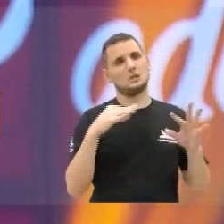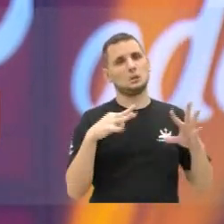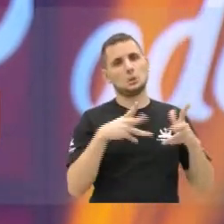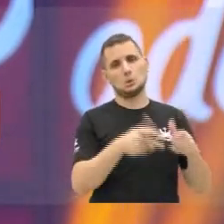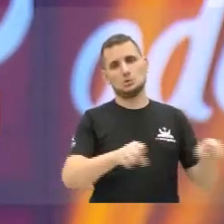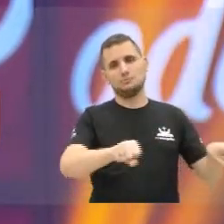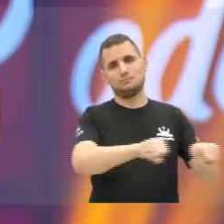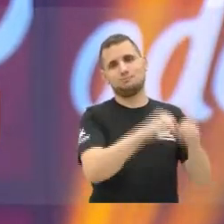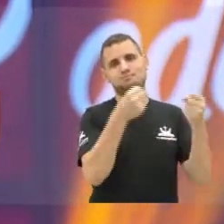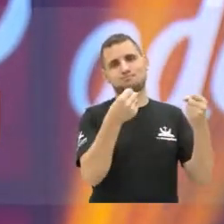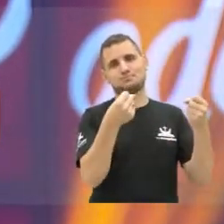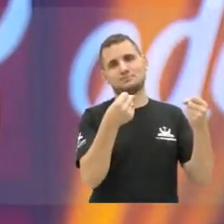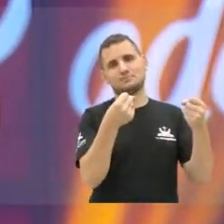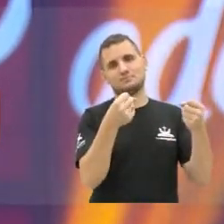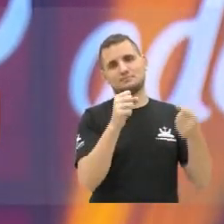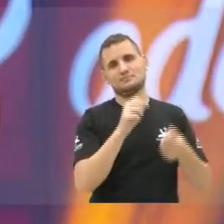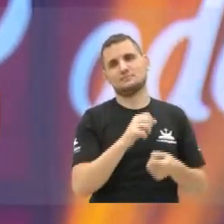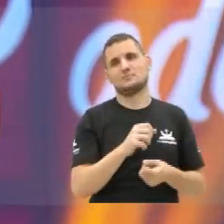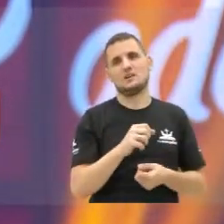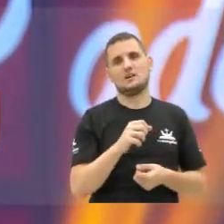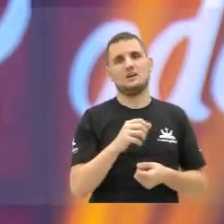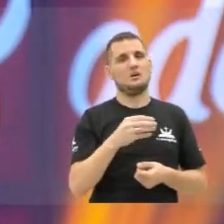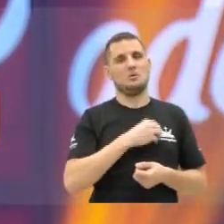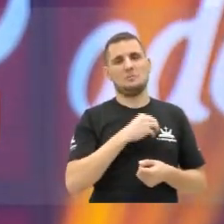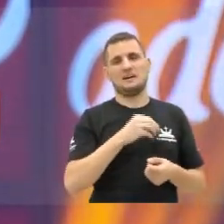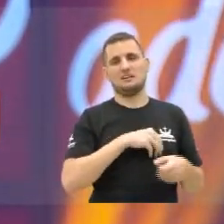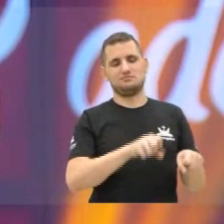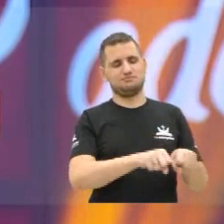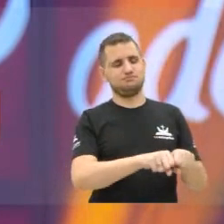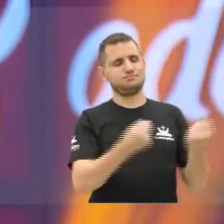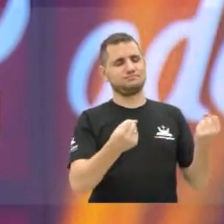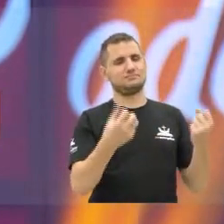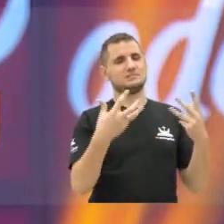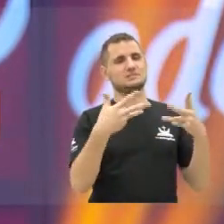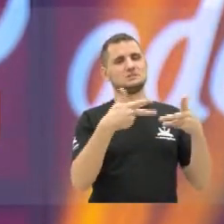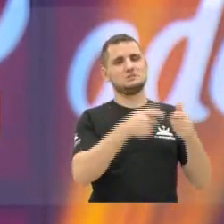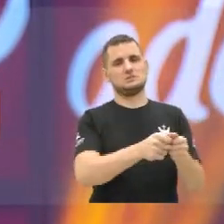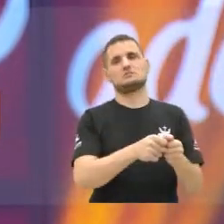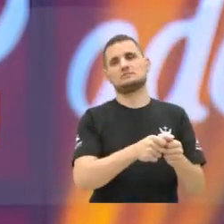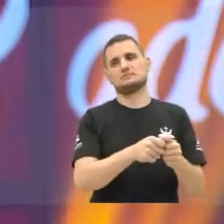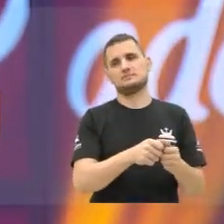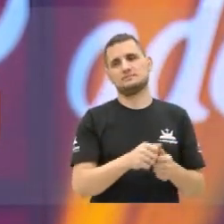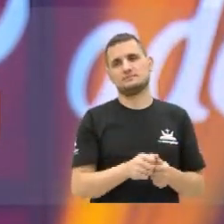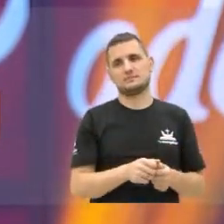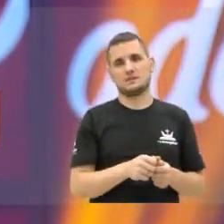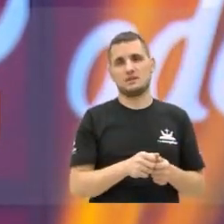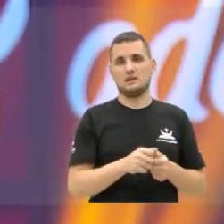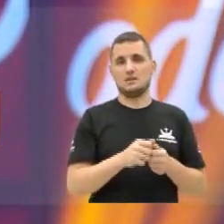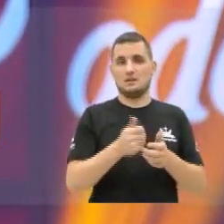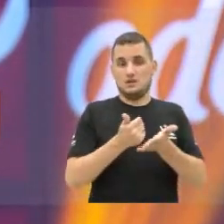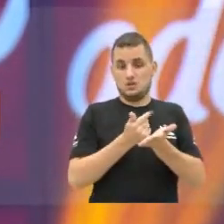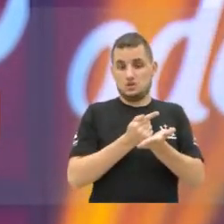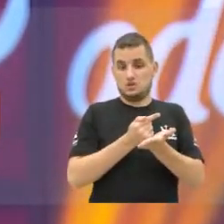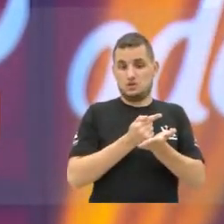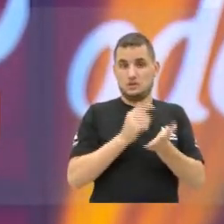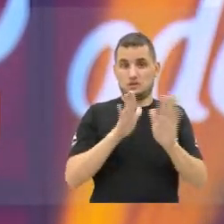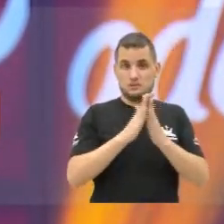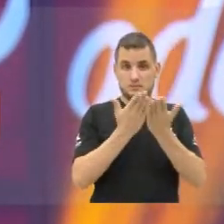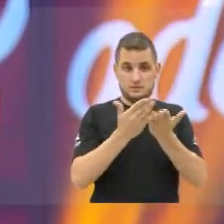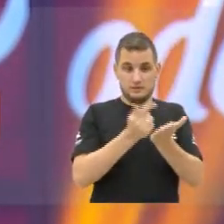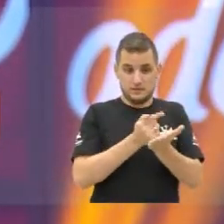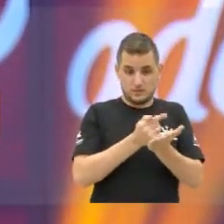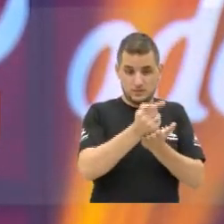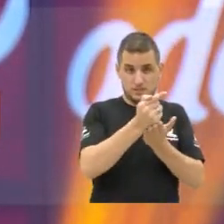O pecado desorientou tudo. Gênesis capítulo 3, versículo